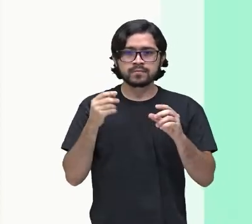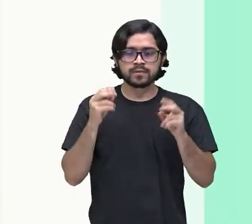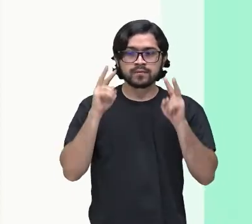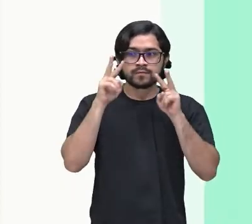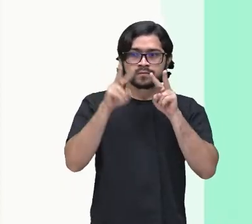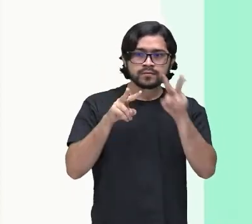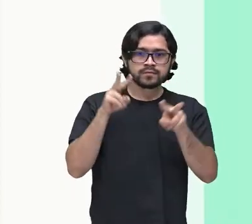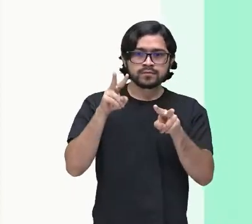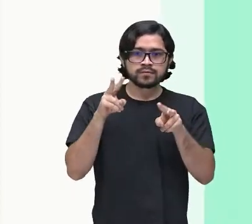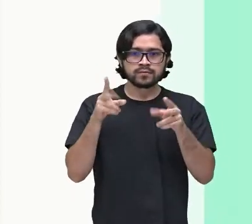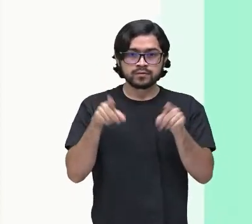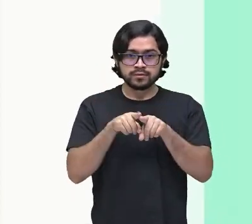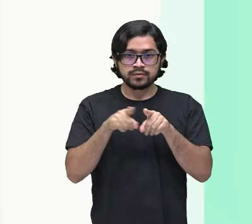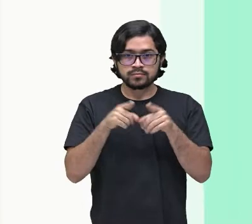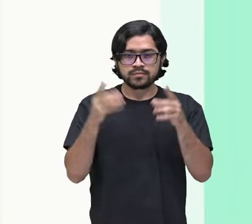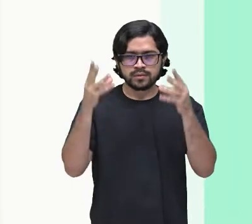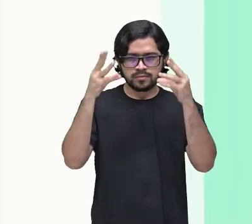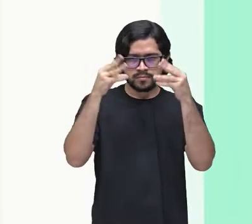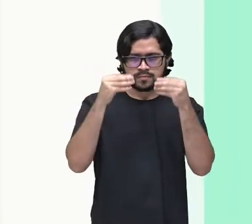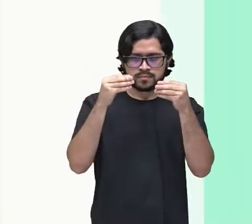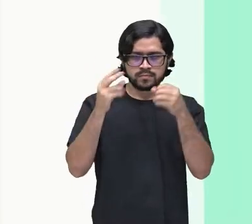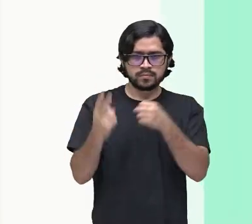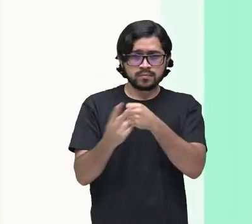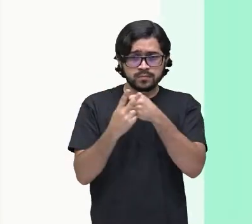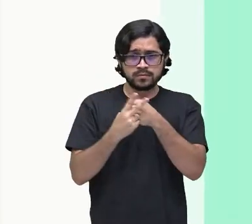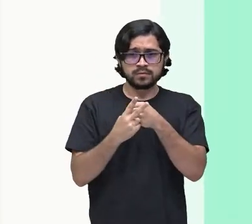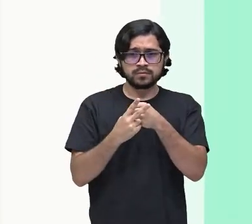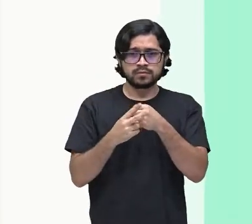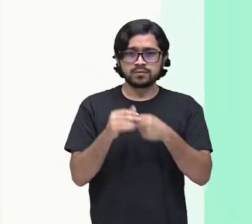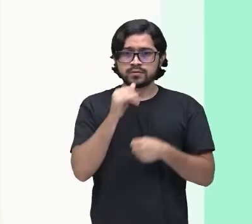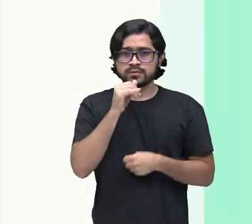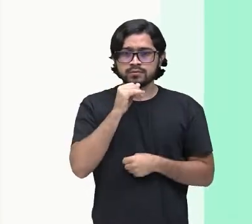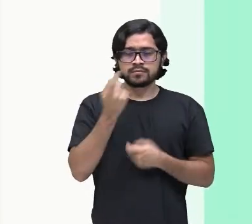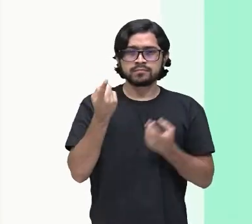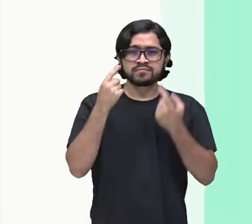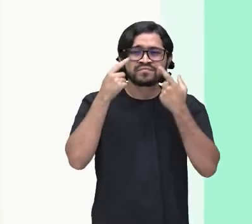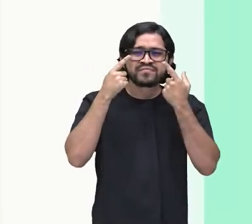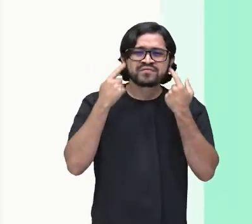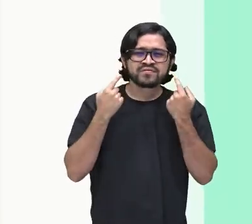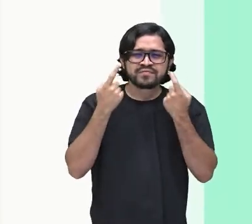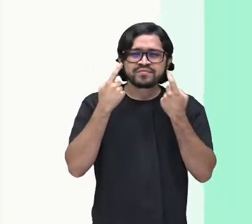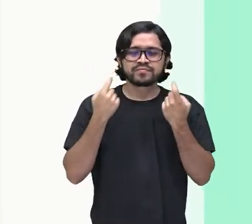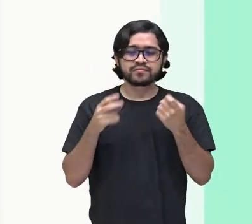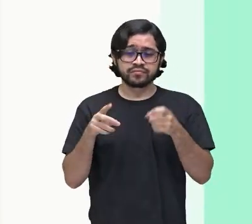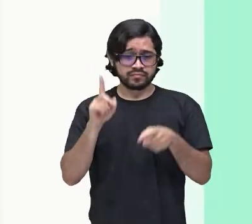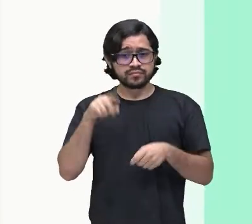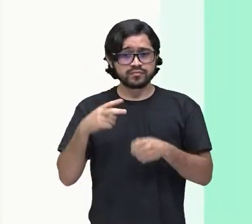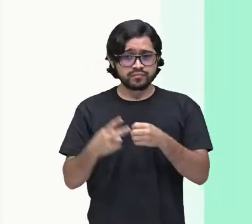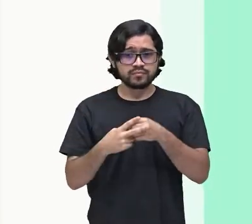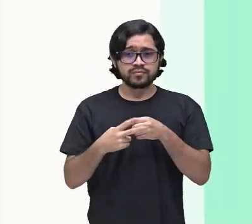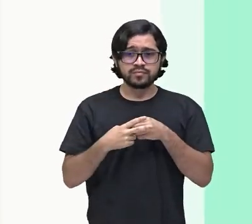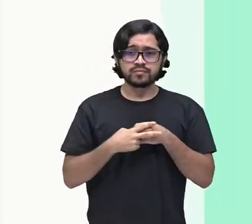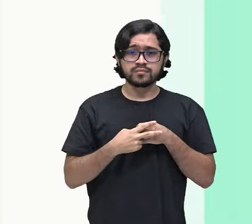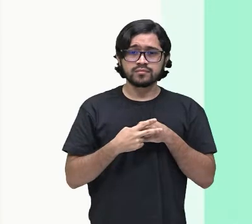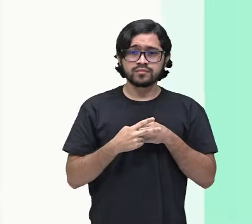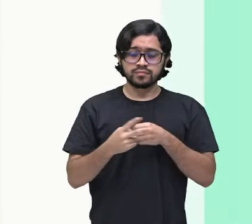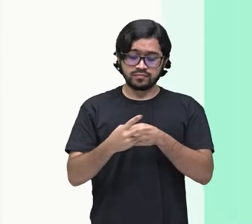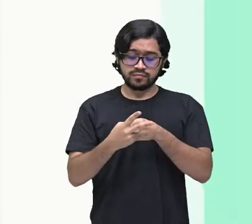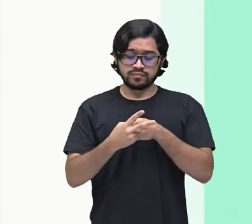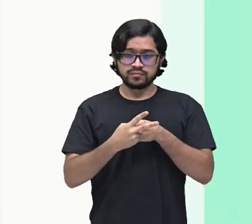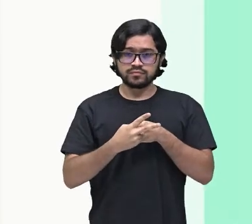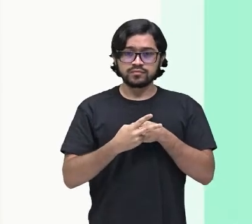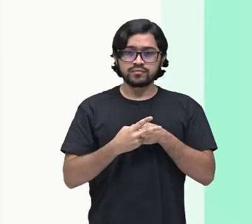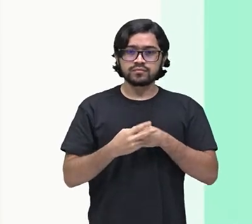Um exemplo de proteção: temos aí as nossas lágrimas, produzidas por nossas glândulas lacrimais. As nossas